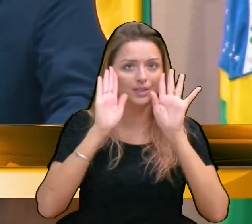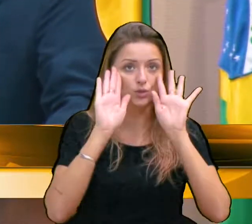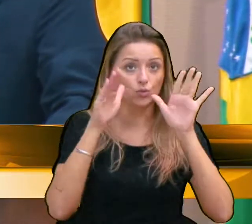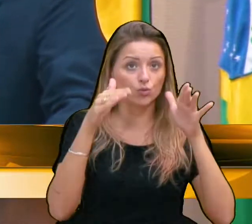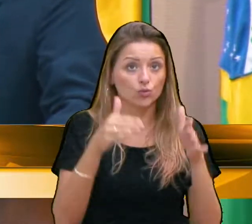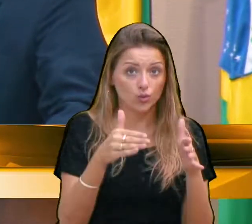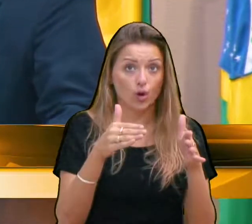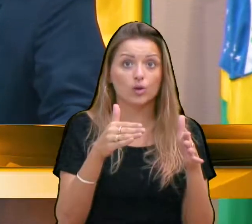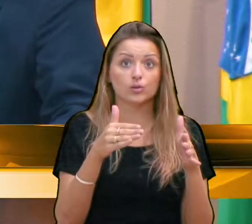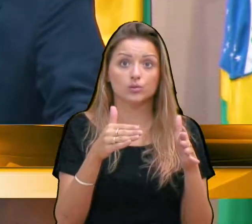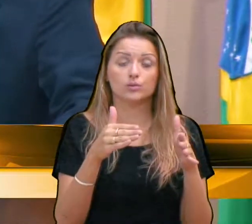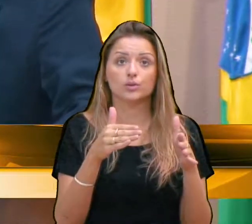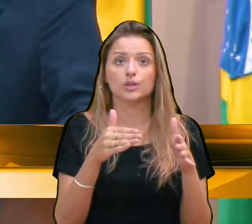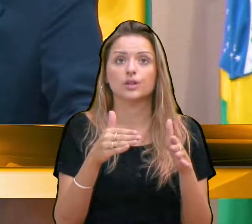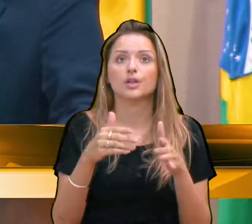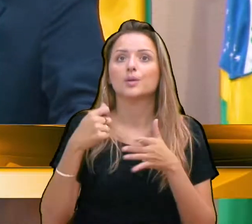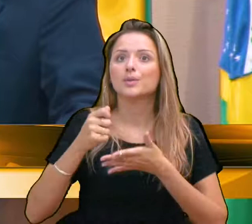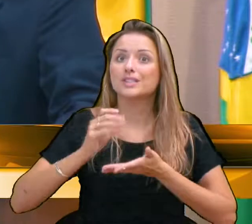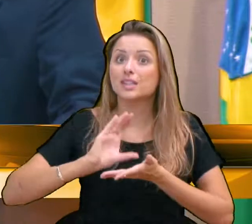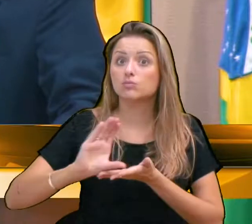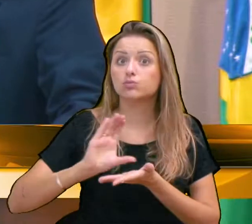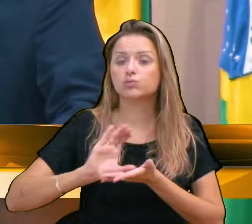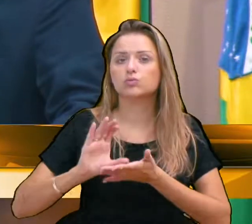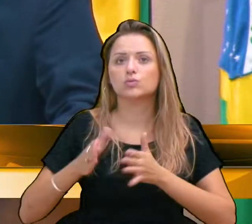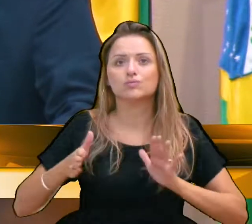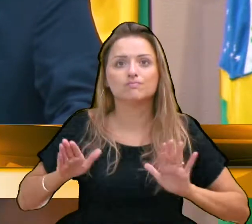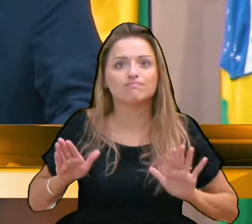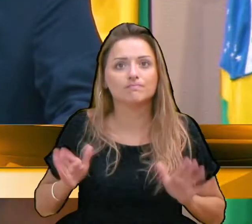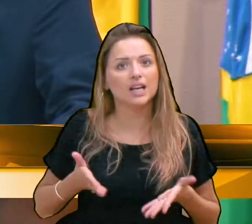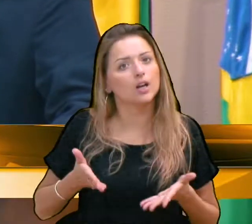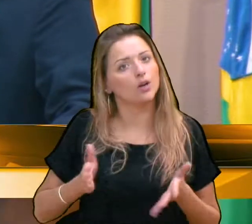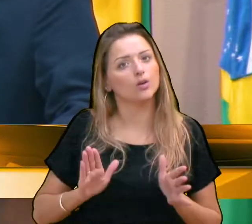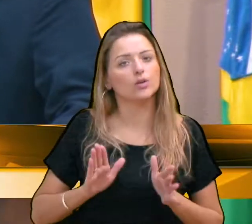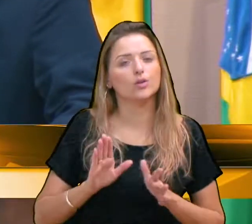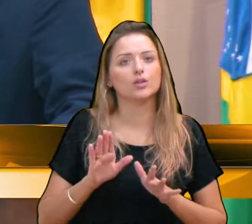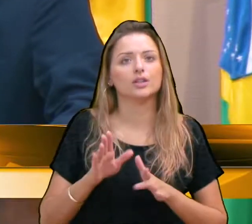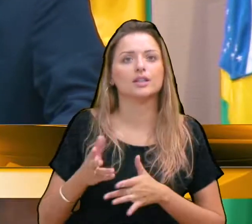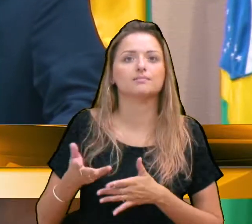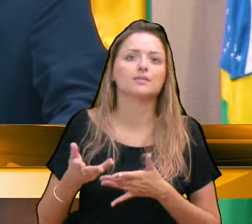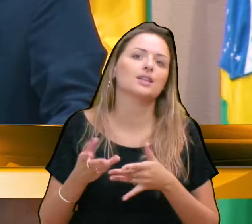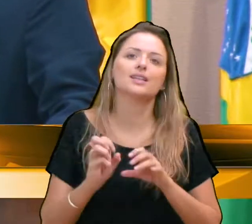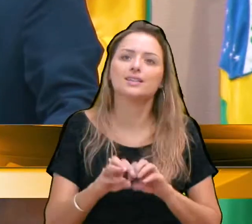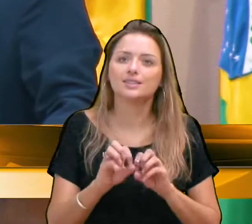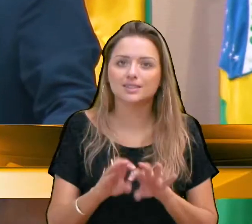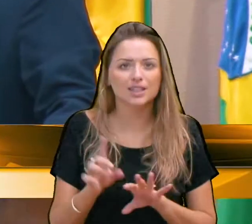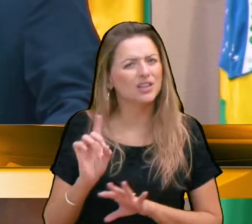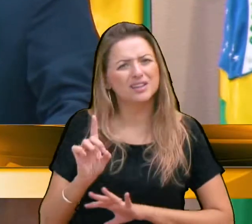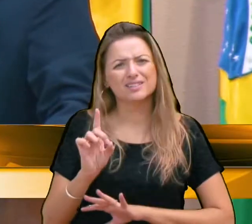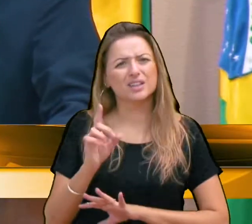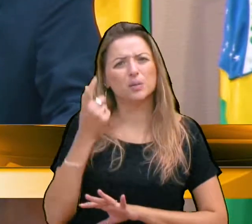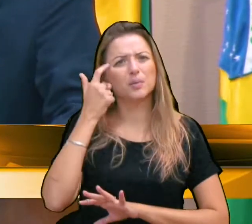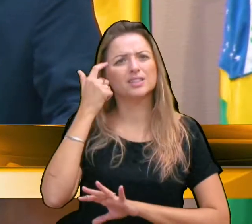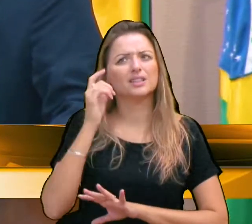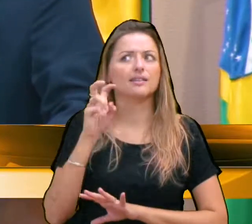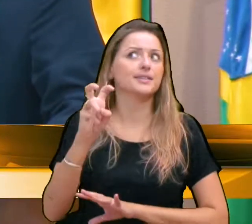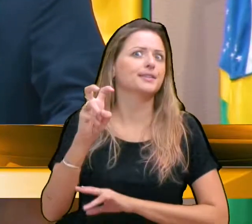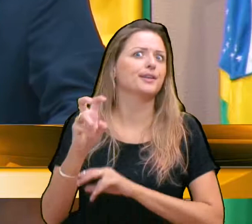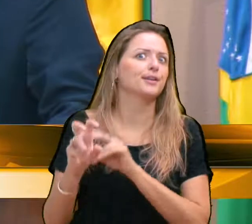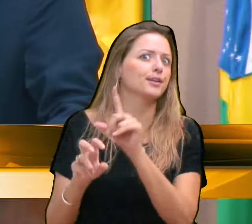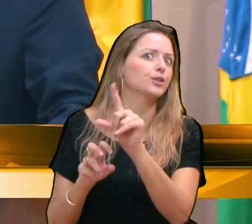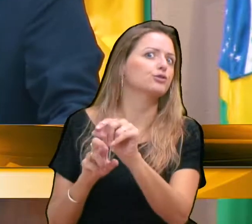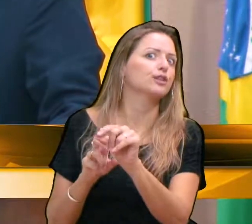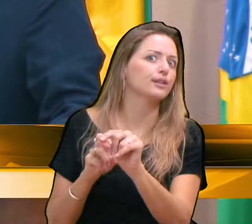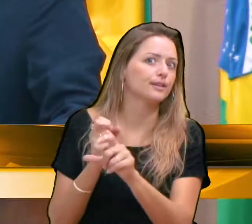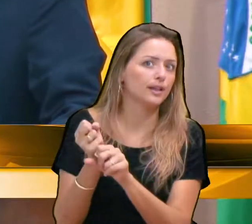isso. Nós temos que investir agora em educação, jovens, não daqui de 5, 10 anos